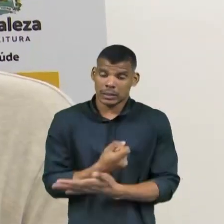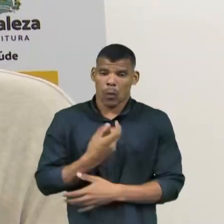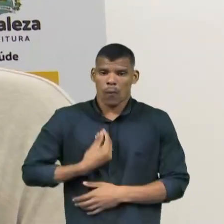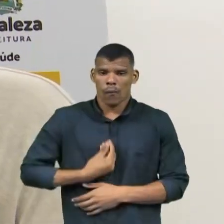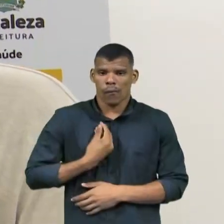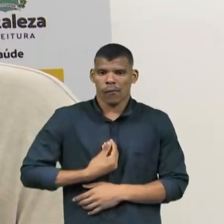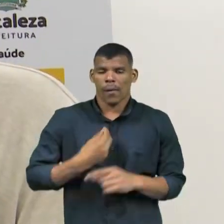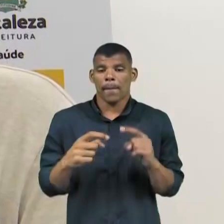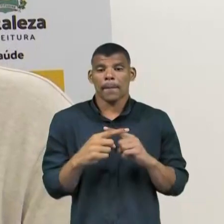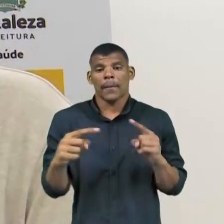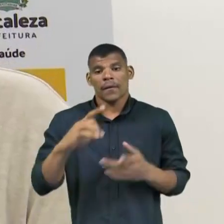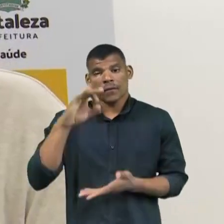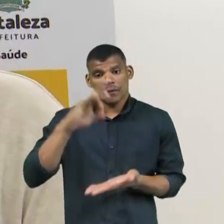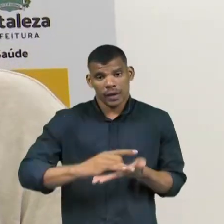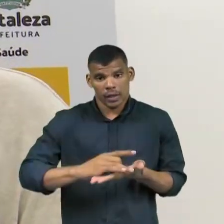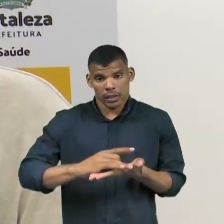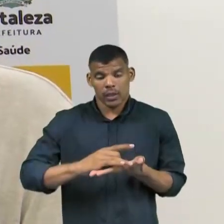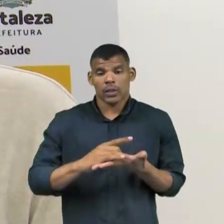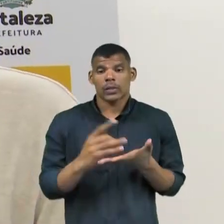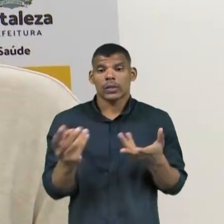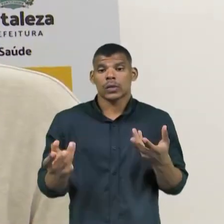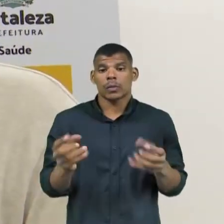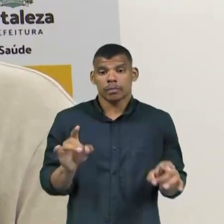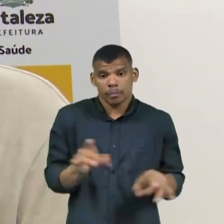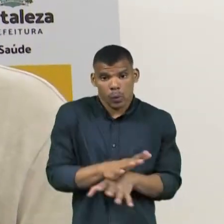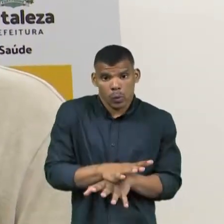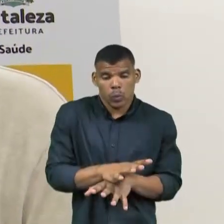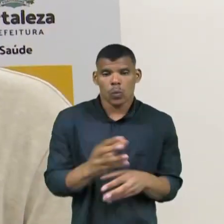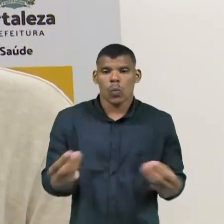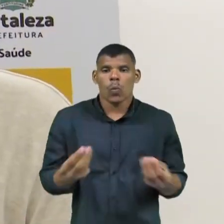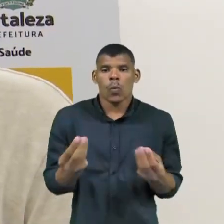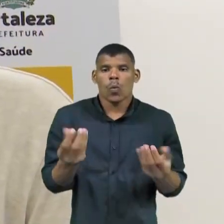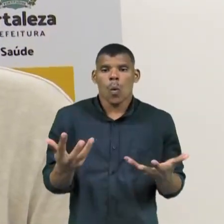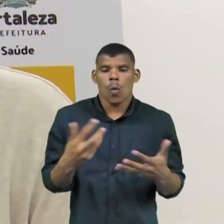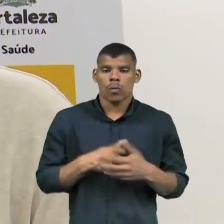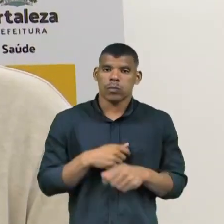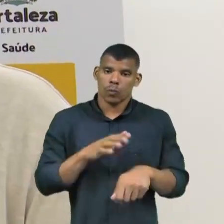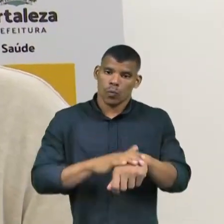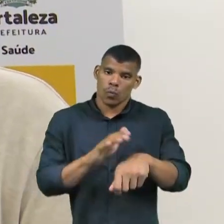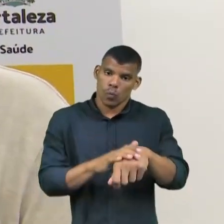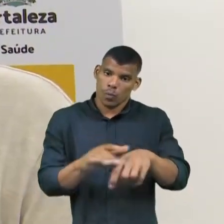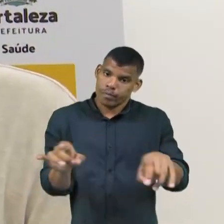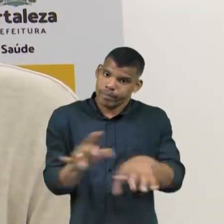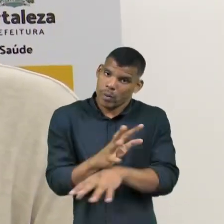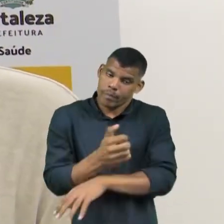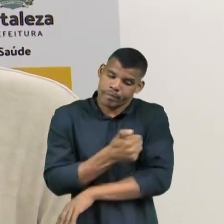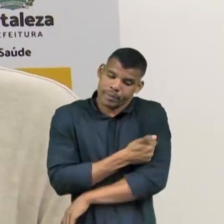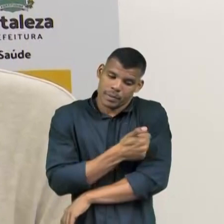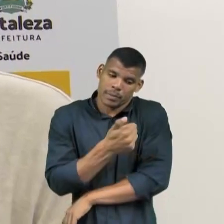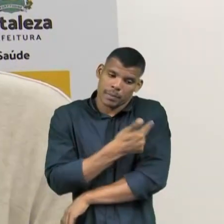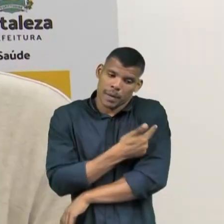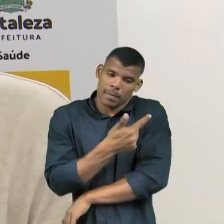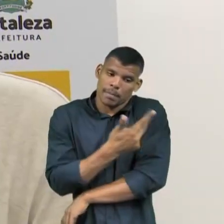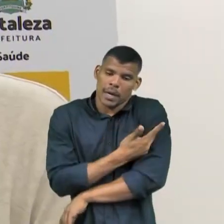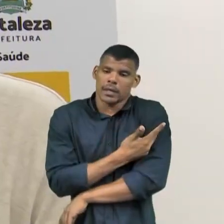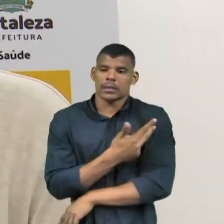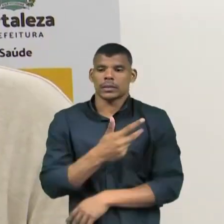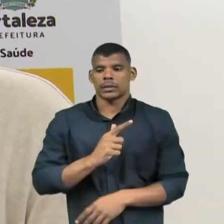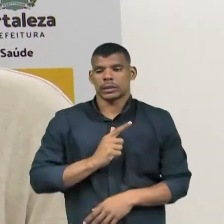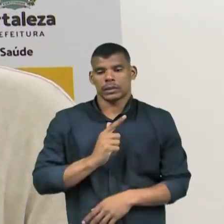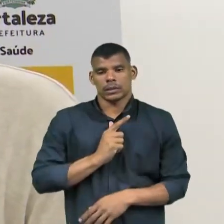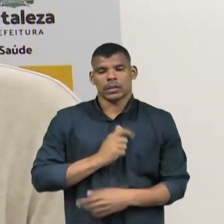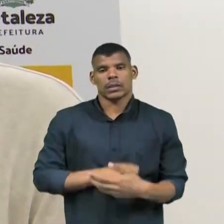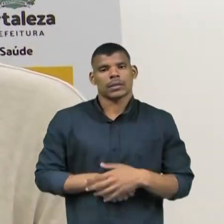só está completa quando o seu esquema vacinal foi concluído. Então, a gente pede que os pais procurem o centro de